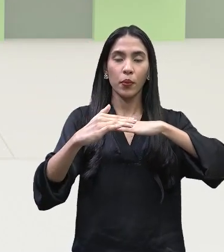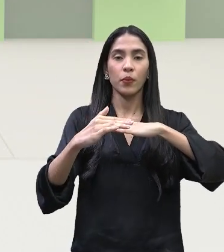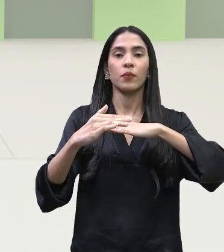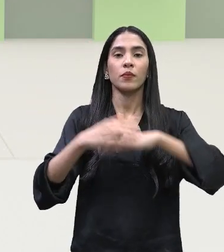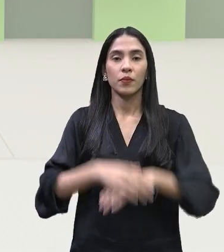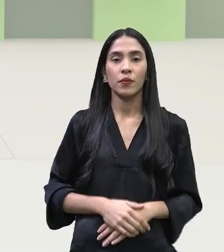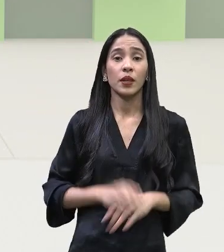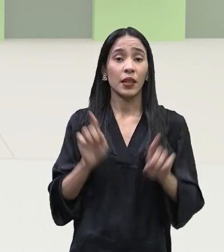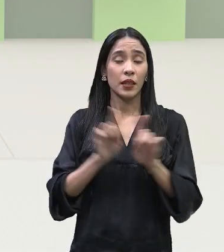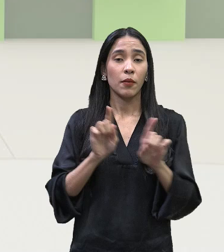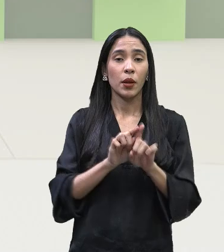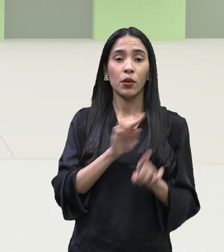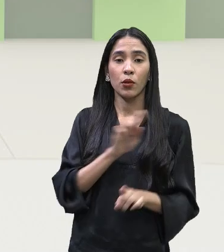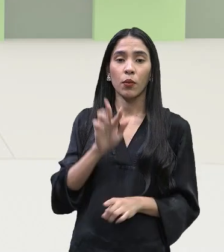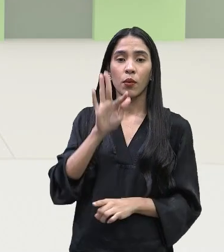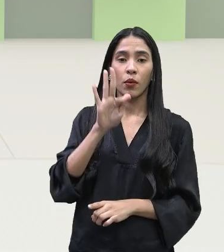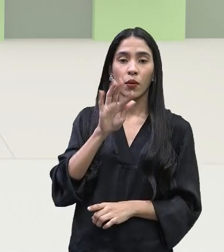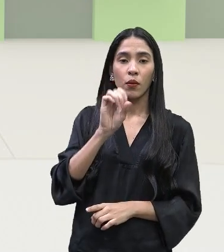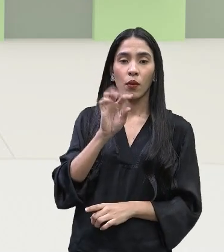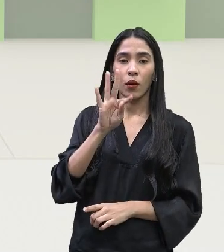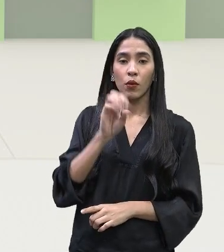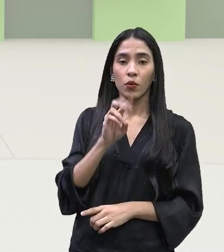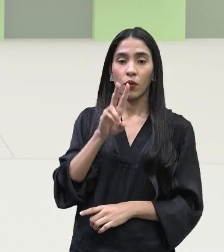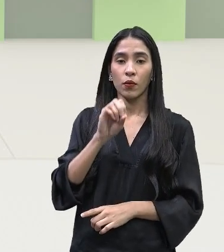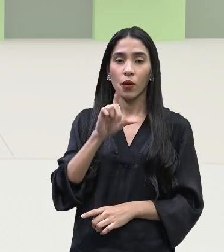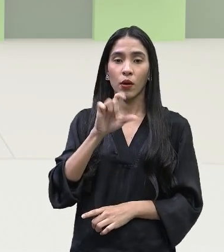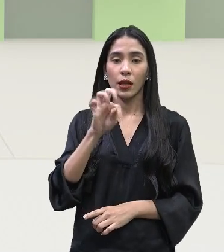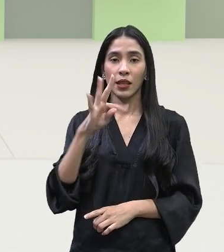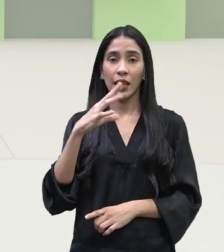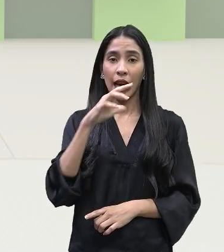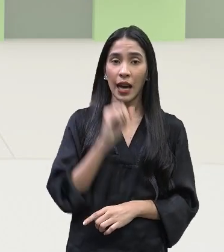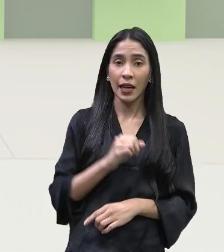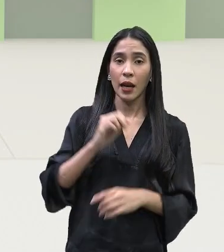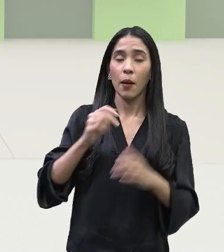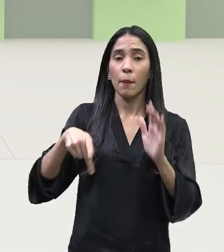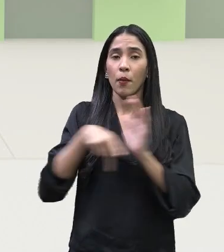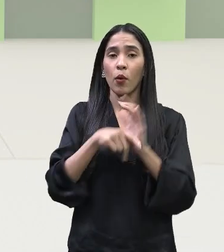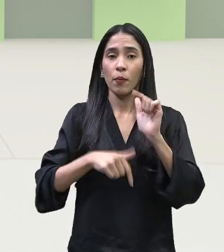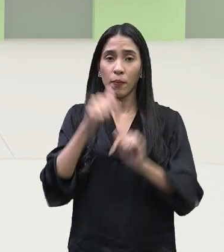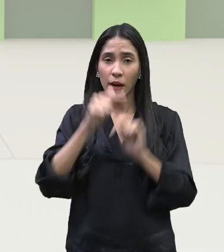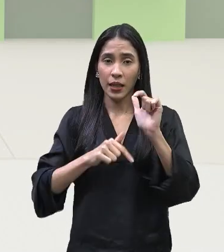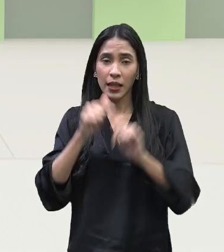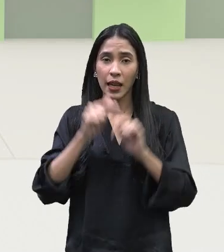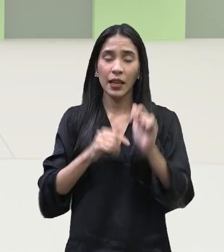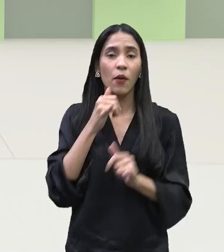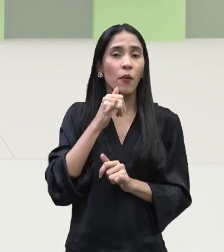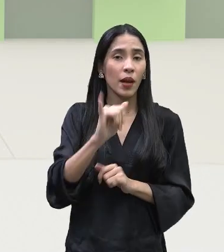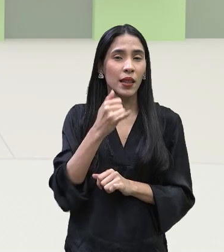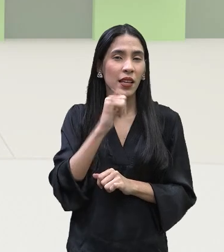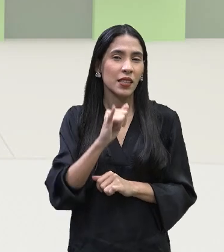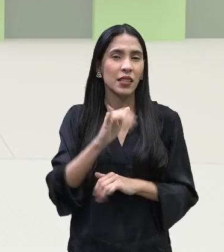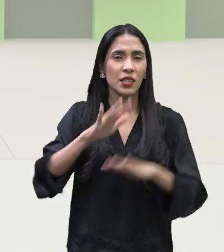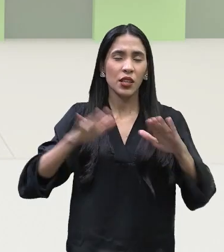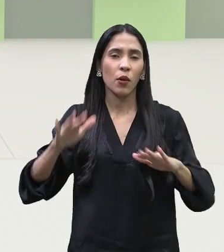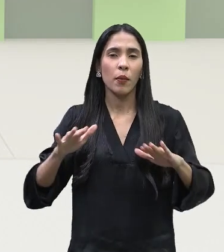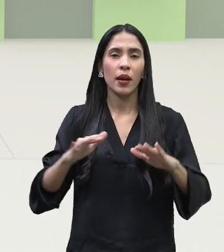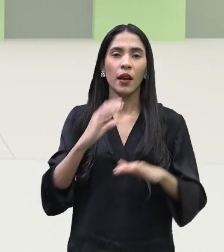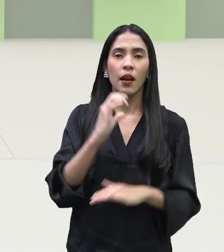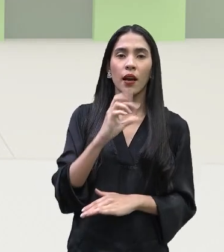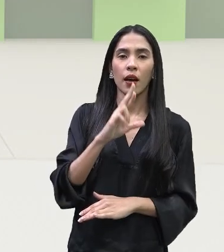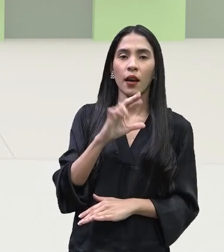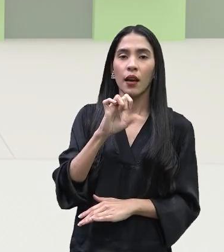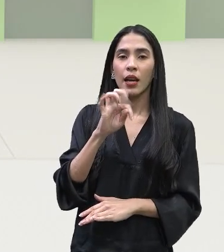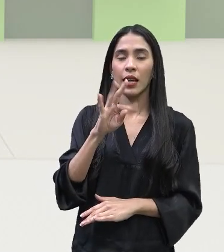células fotovoltaicas ou fotoelétricas, que são feitas de materiais semicondutores, geralmente de cristais